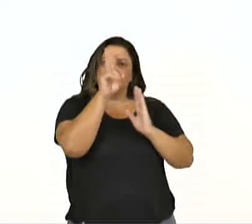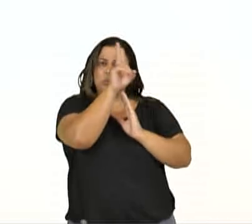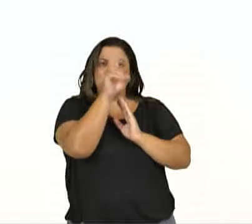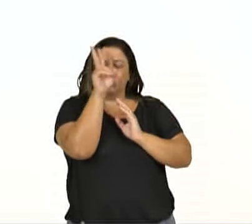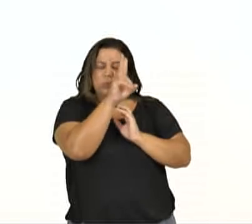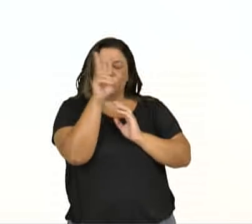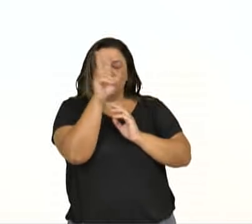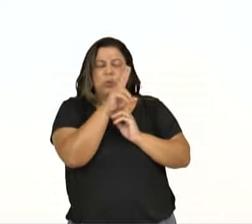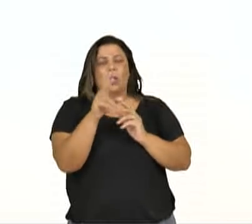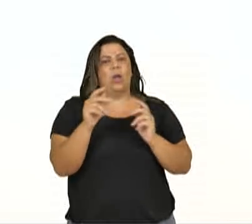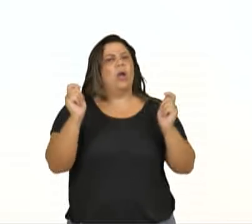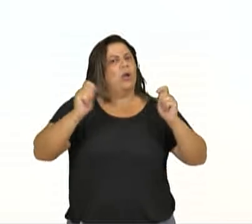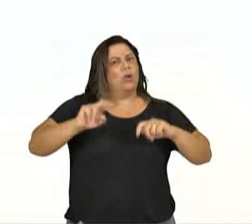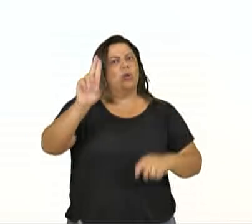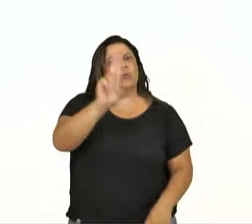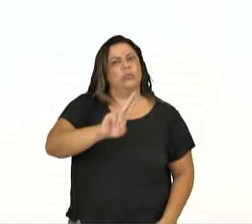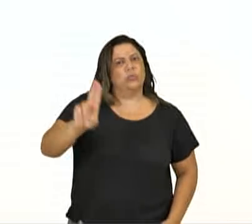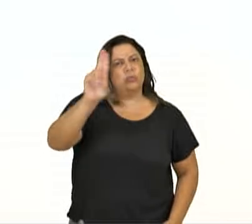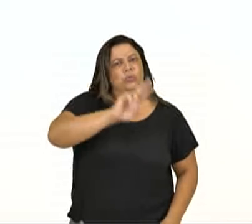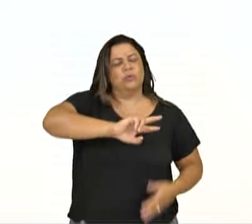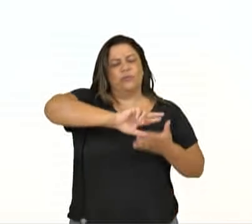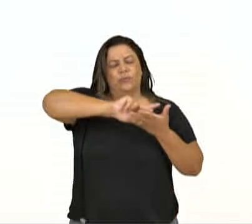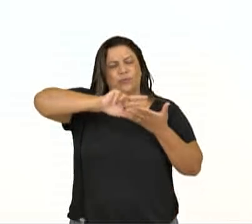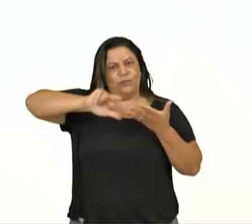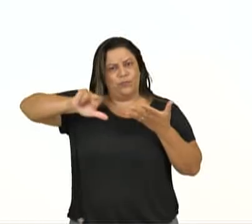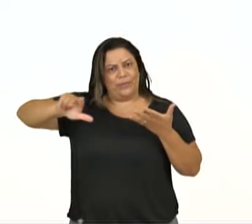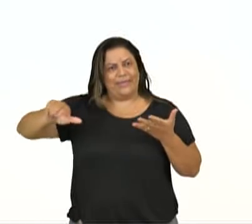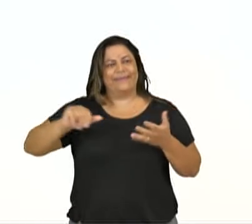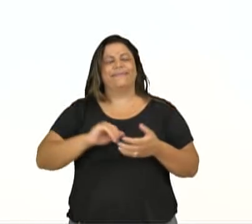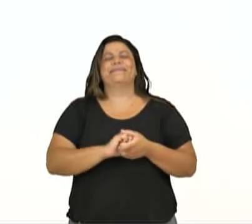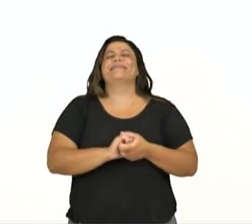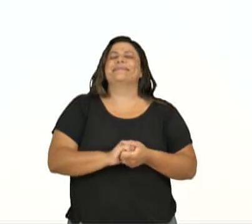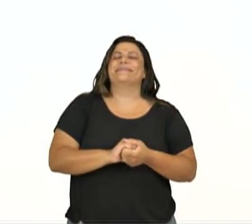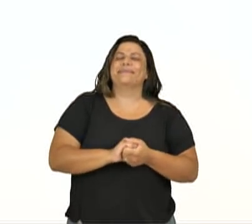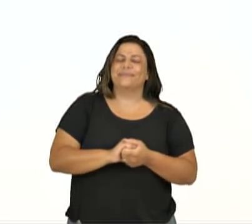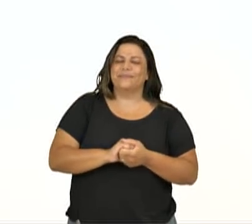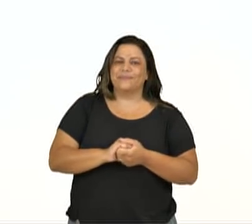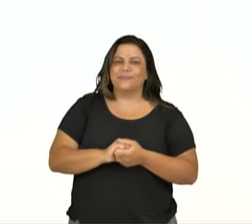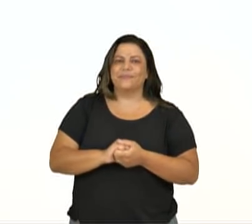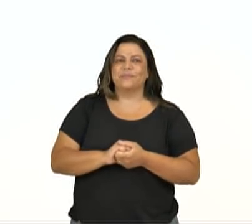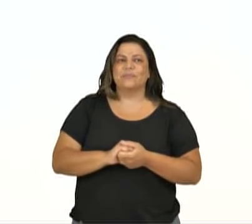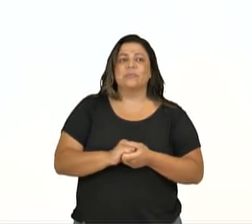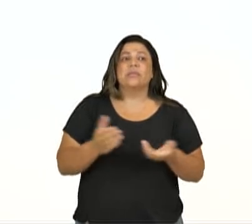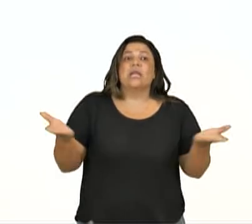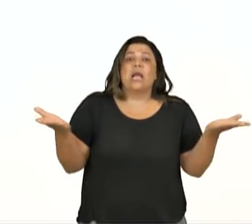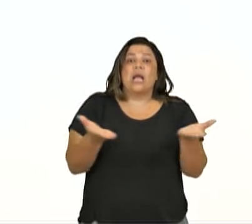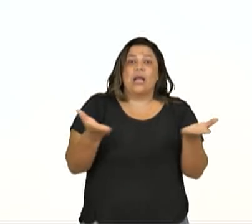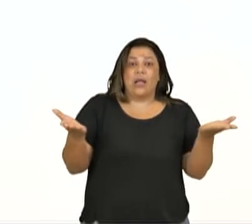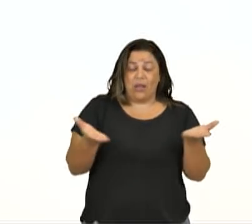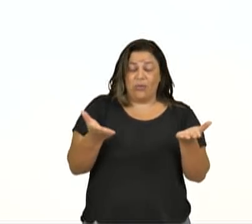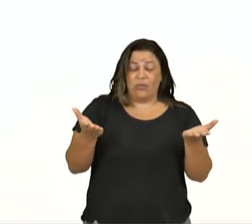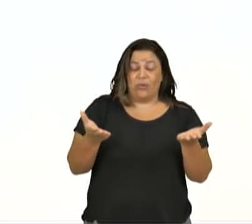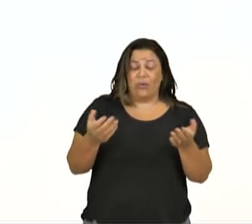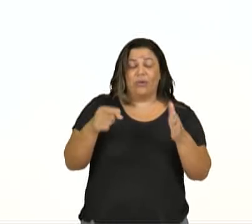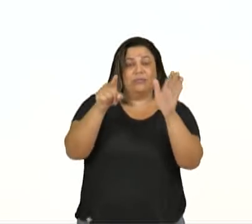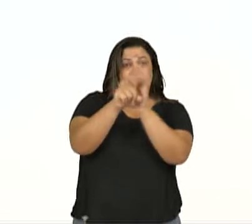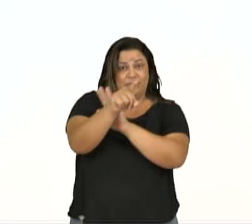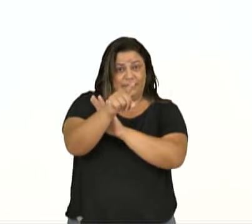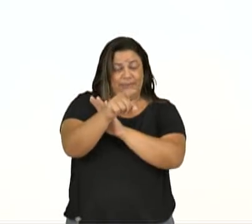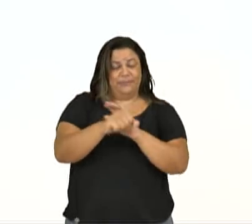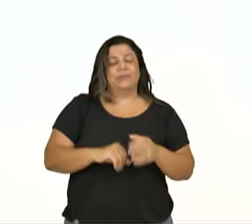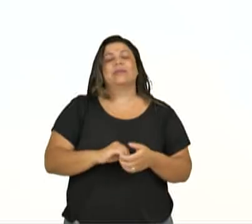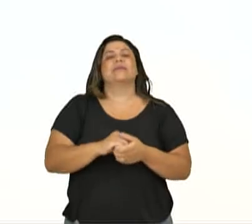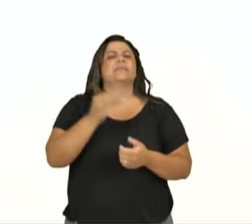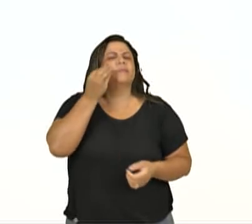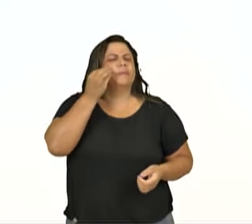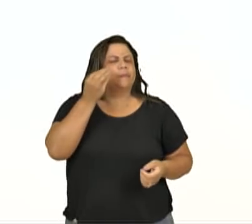se utilizam de vários recursos gráficos. E agora, pessoal, nós temos aqui um quiz, né, para a gente